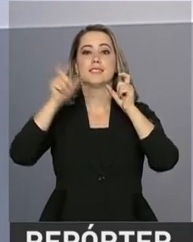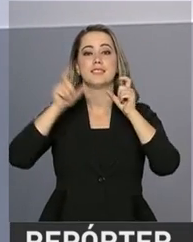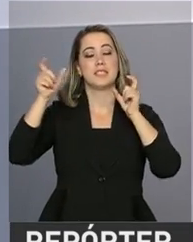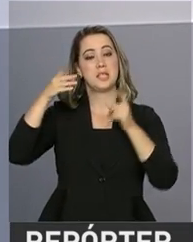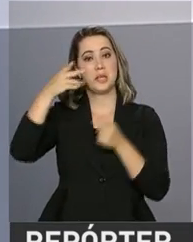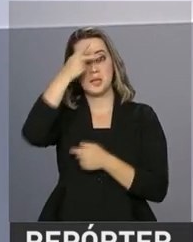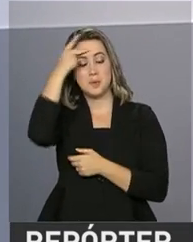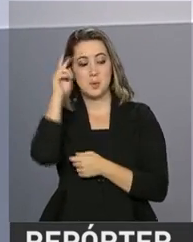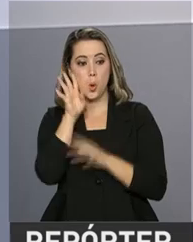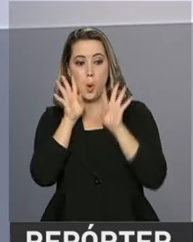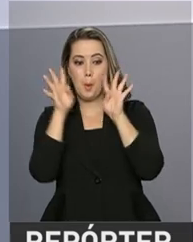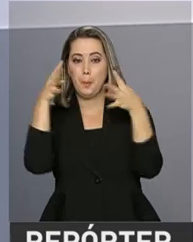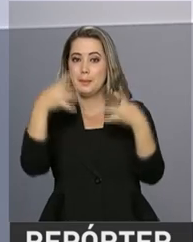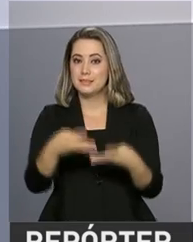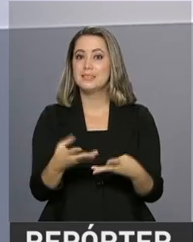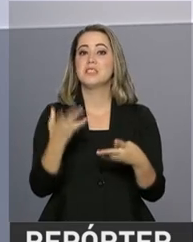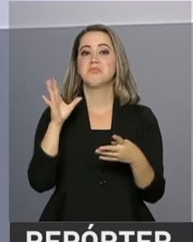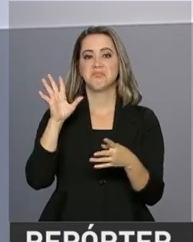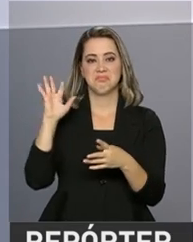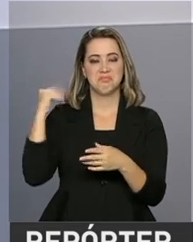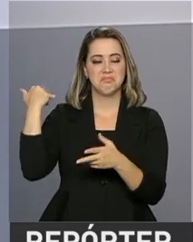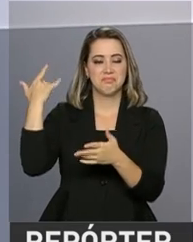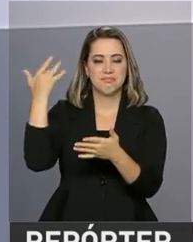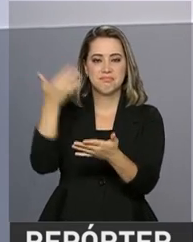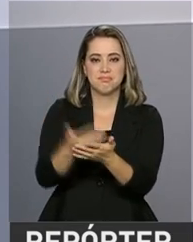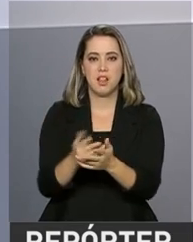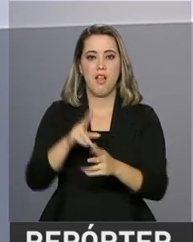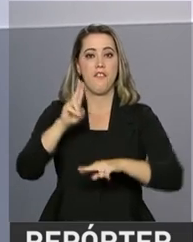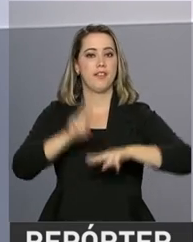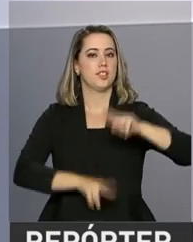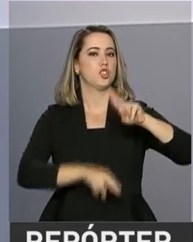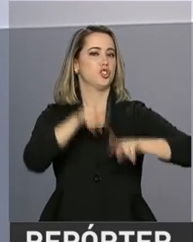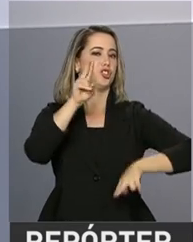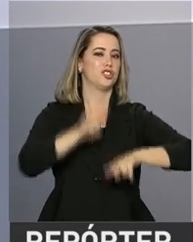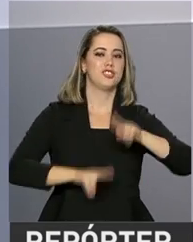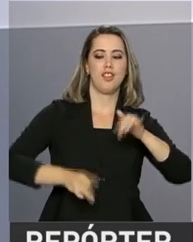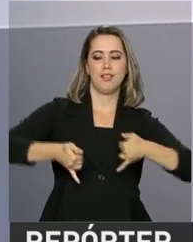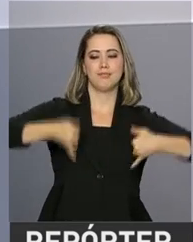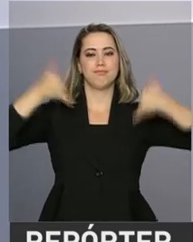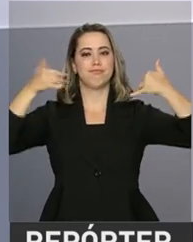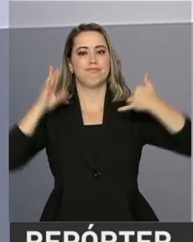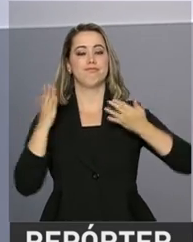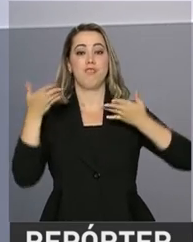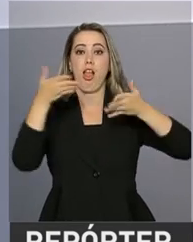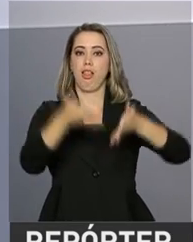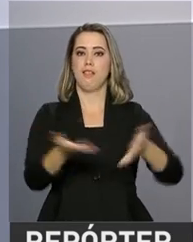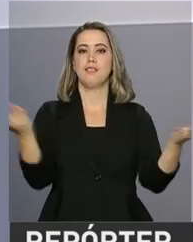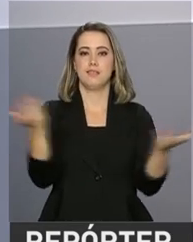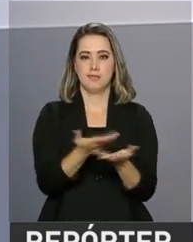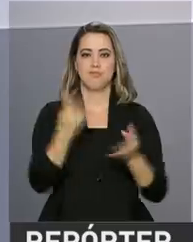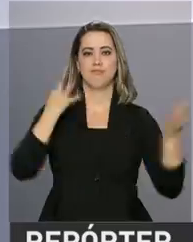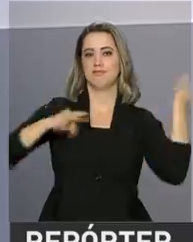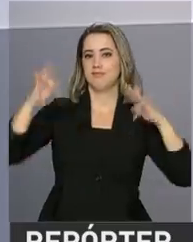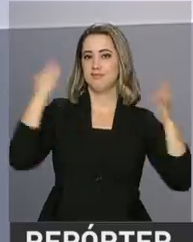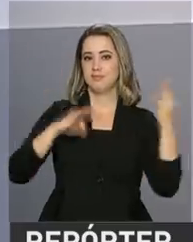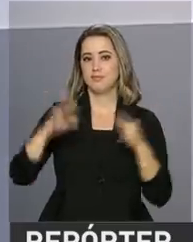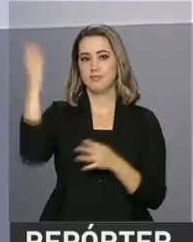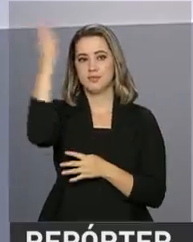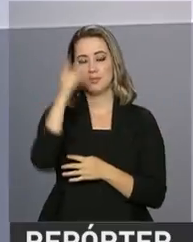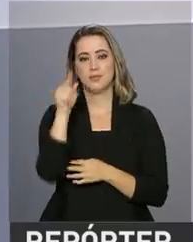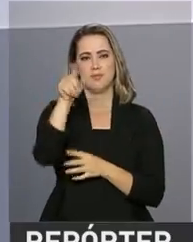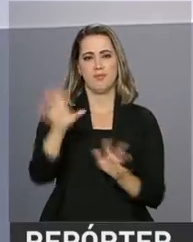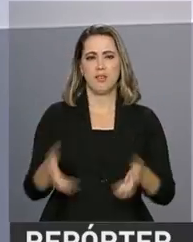e de fora do Brasil, as tradicionais festas juninas entraram no calendário turístico do país. É mais uma ação para incentivar